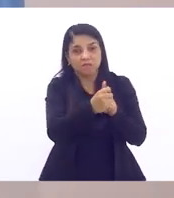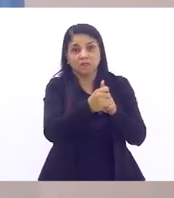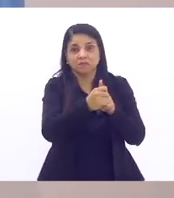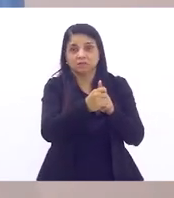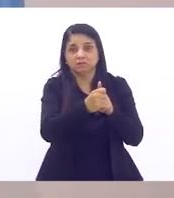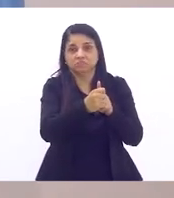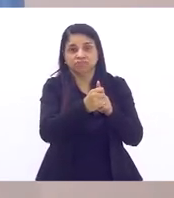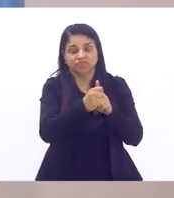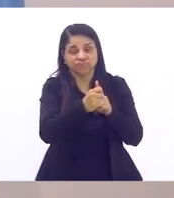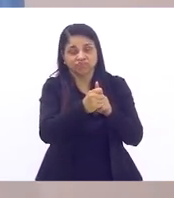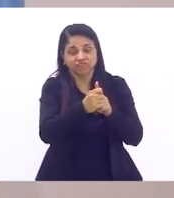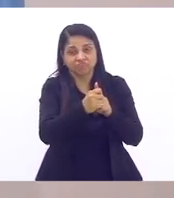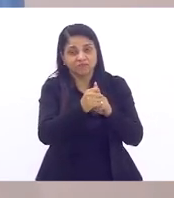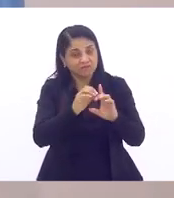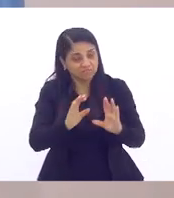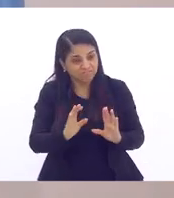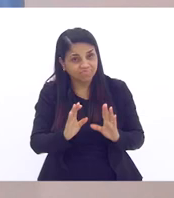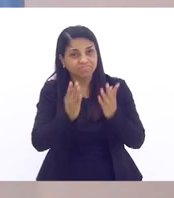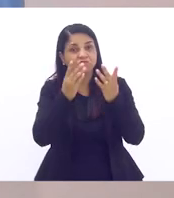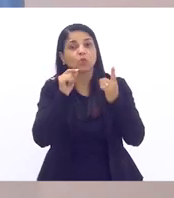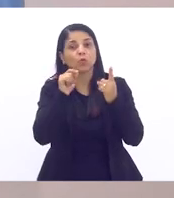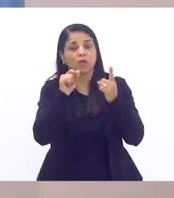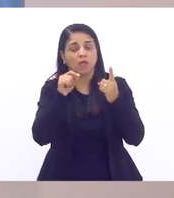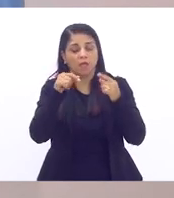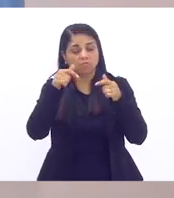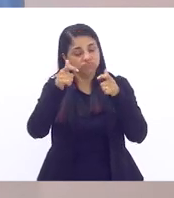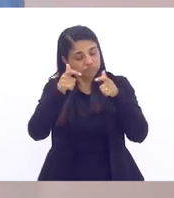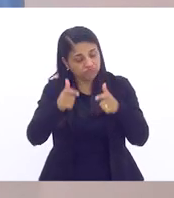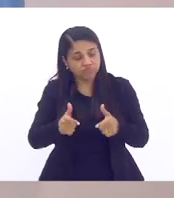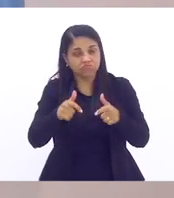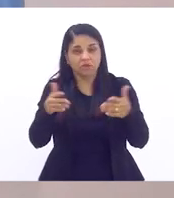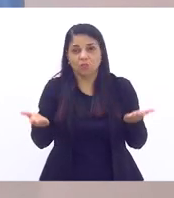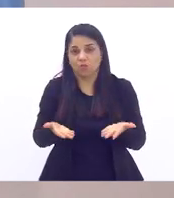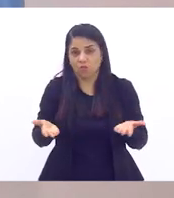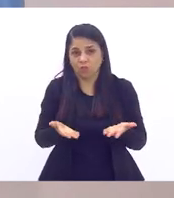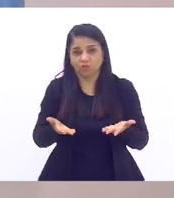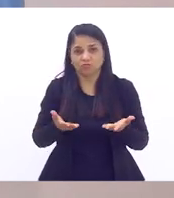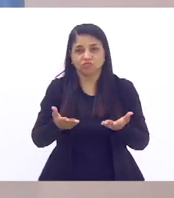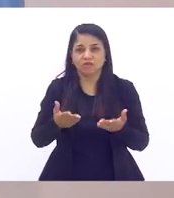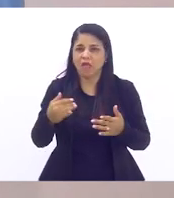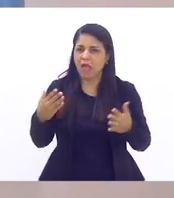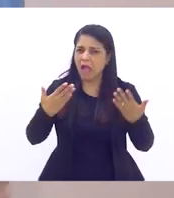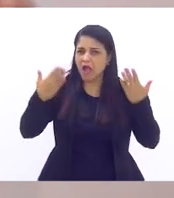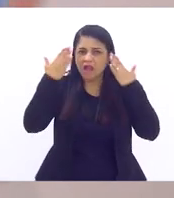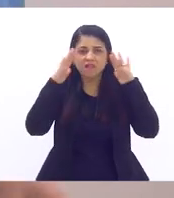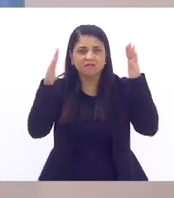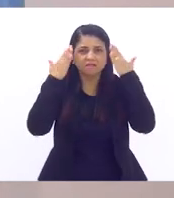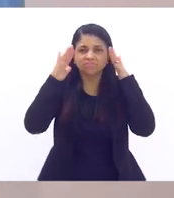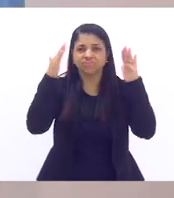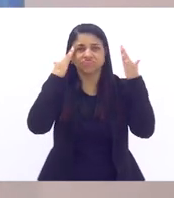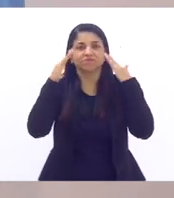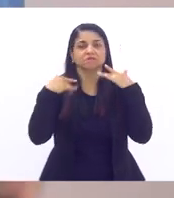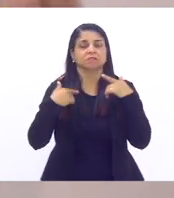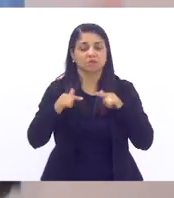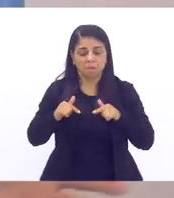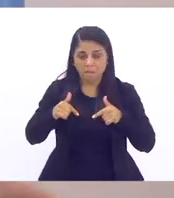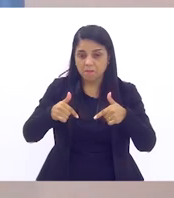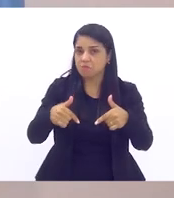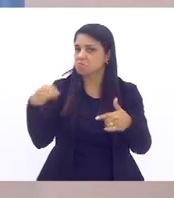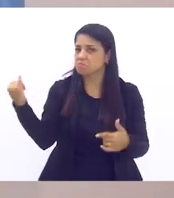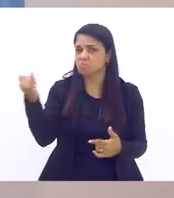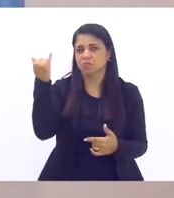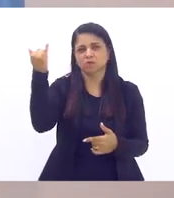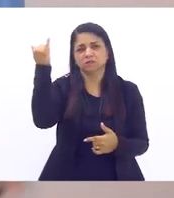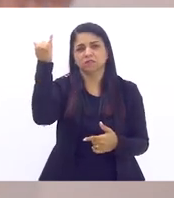Tom festivo que o que a gente está fazendo aqui é algo de muita alegria para todos nós é um passo importante para todos nós e que a gente vai tratar com a alegria